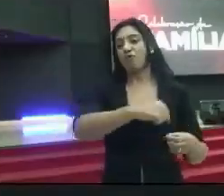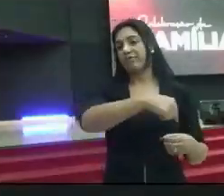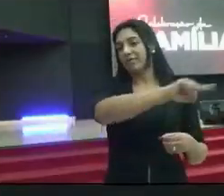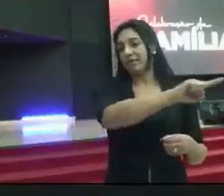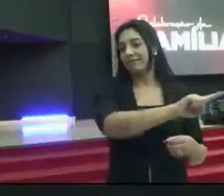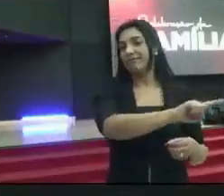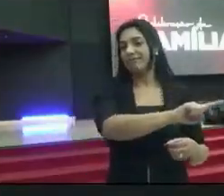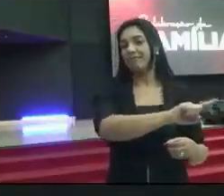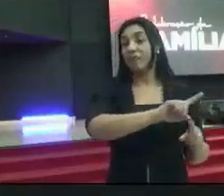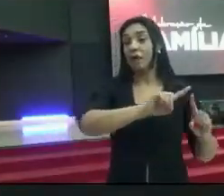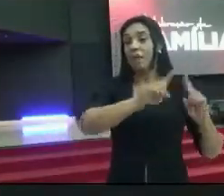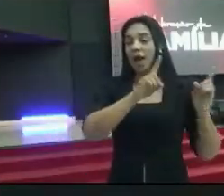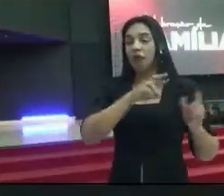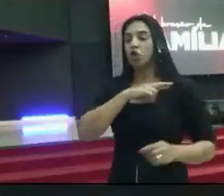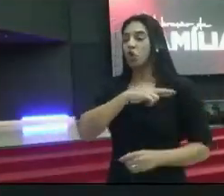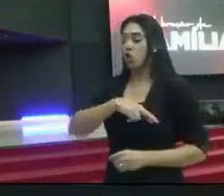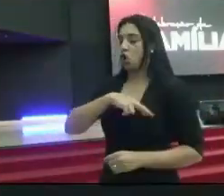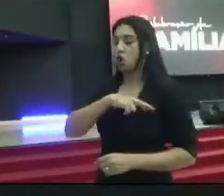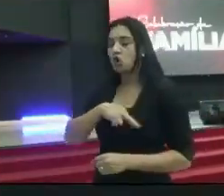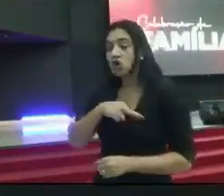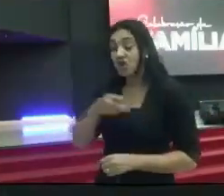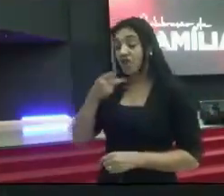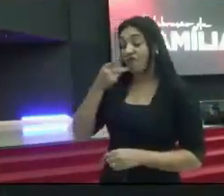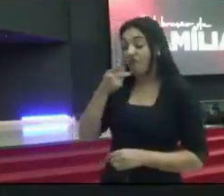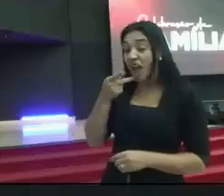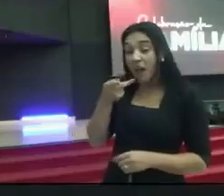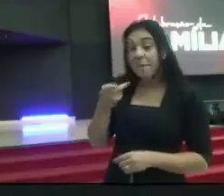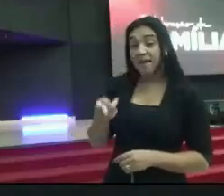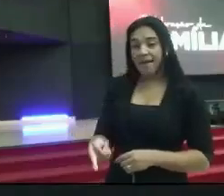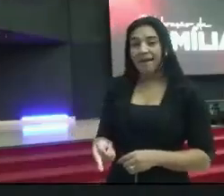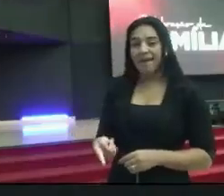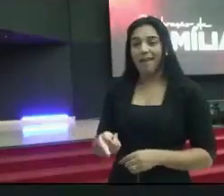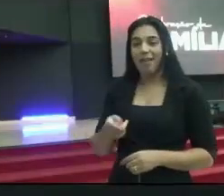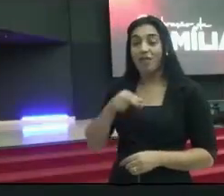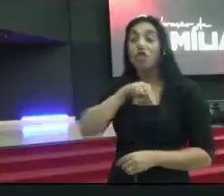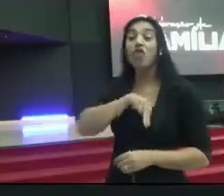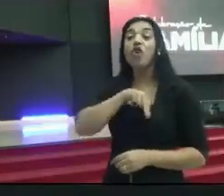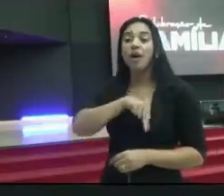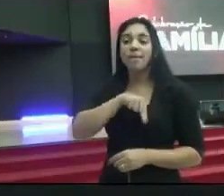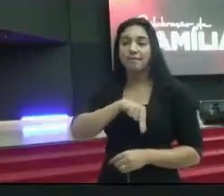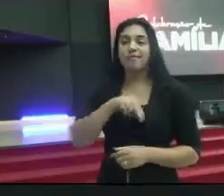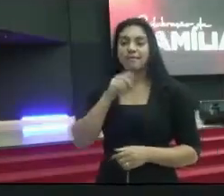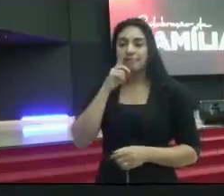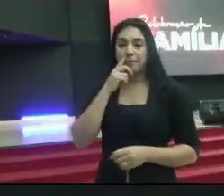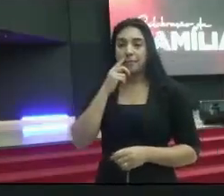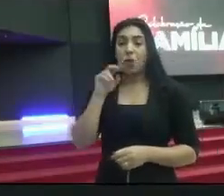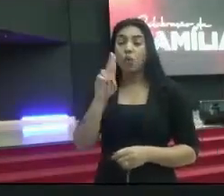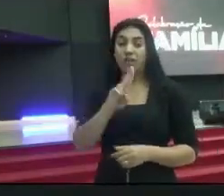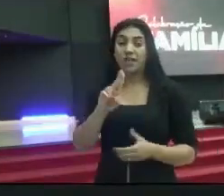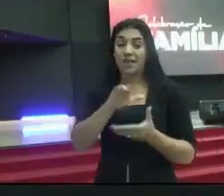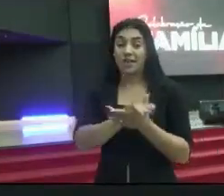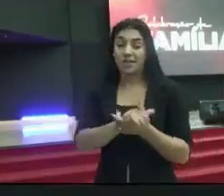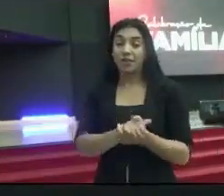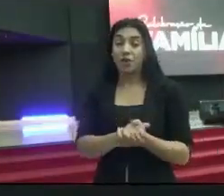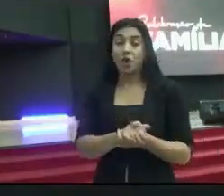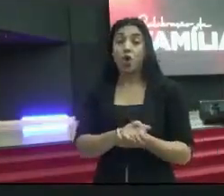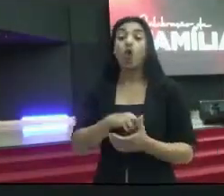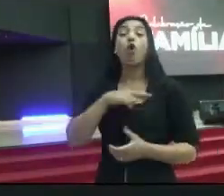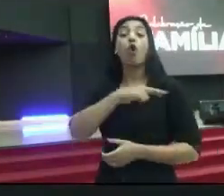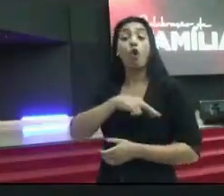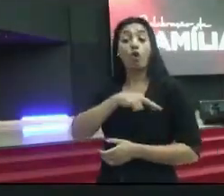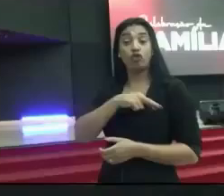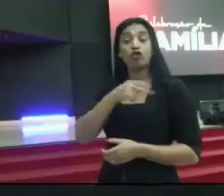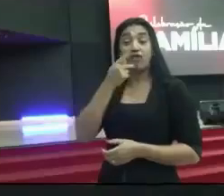mas Ruth faz uma declaração que é muito usada em casamento, mas o contexto não é o casamento. Ruth